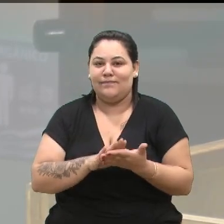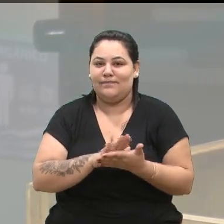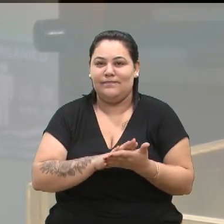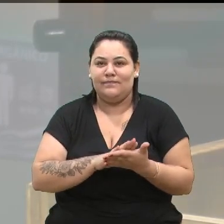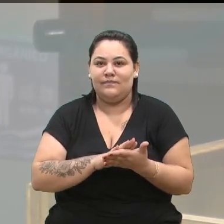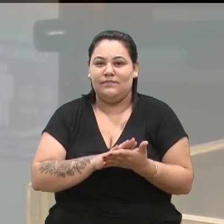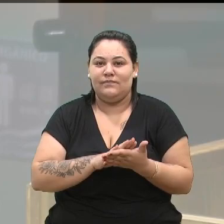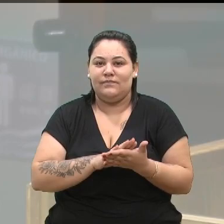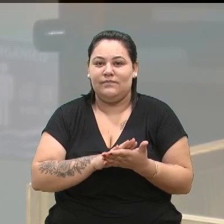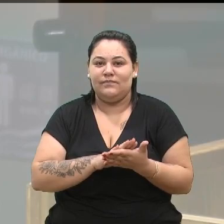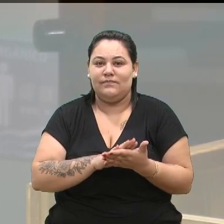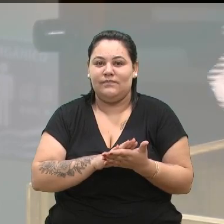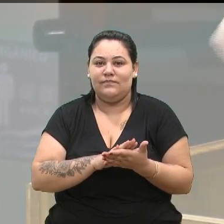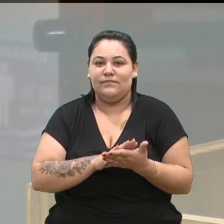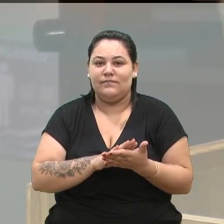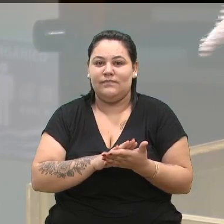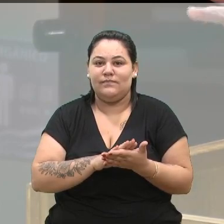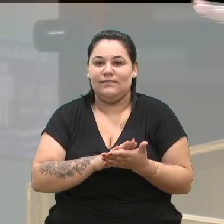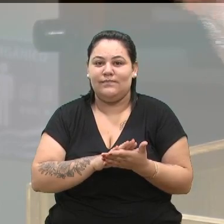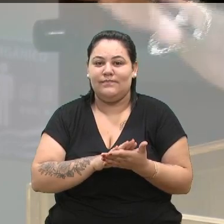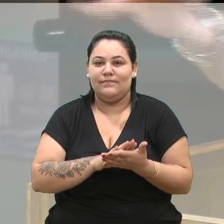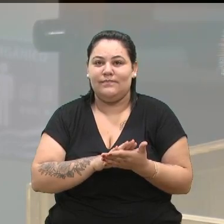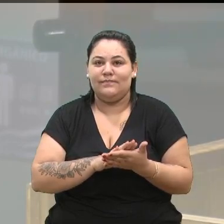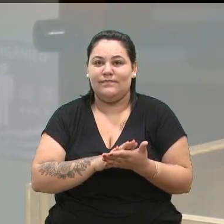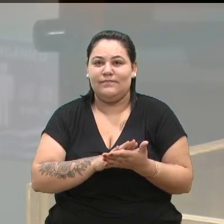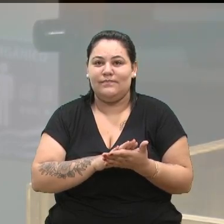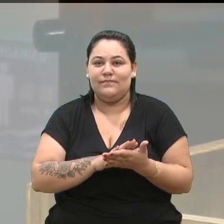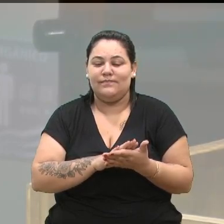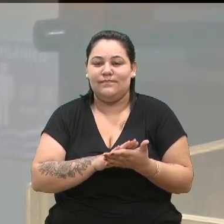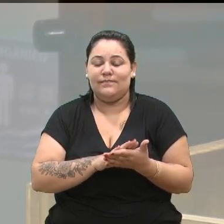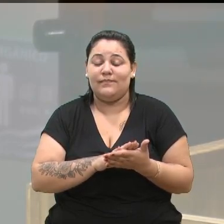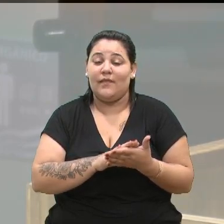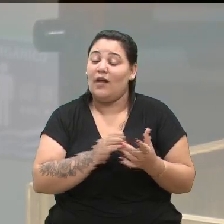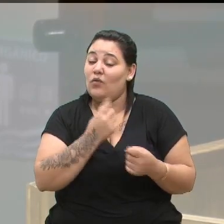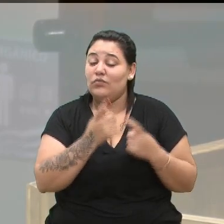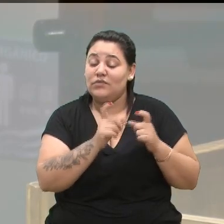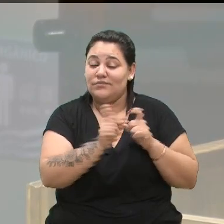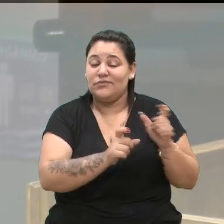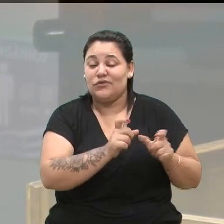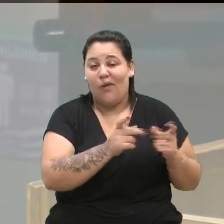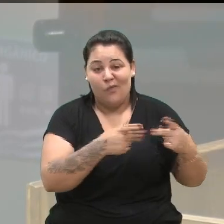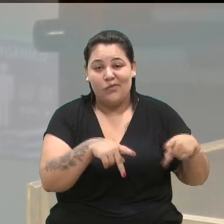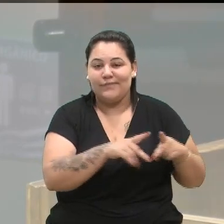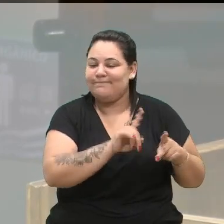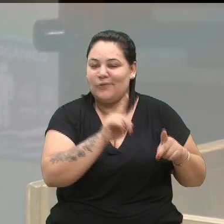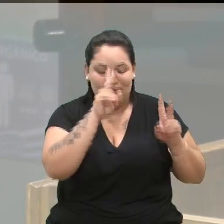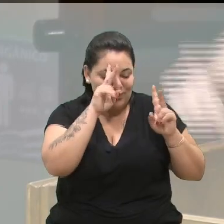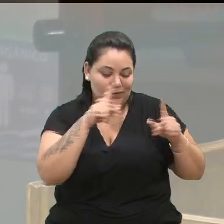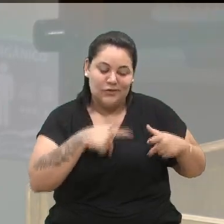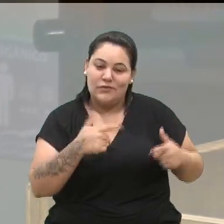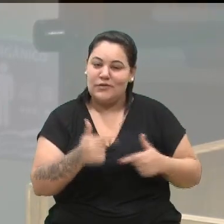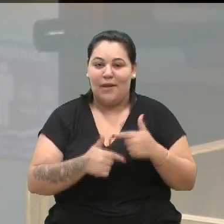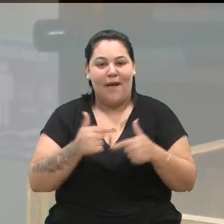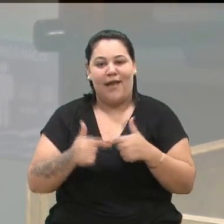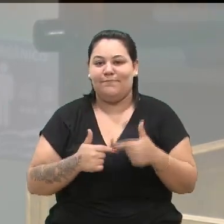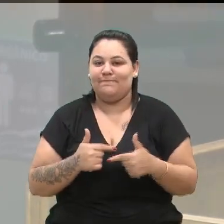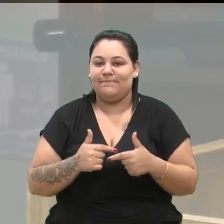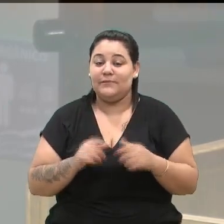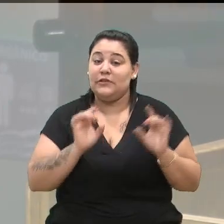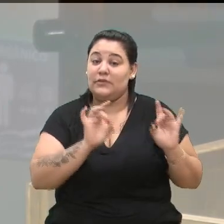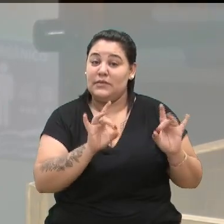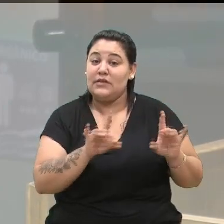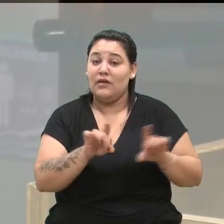pela população, por pequena parte da população, e não são reconhecidos em especial